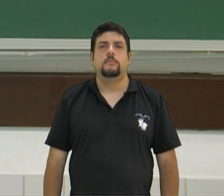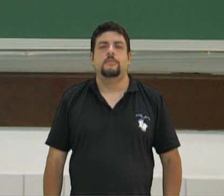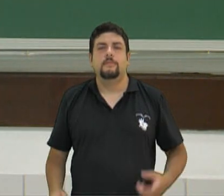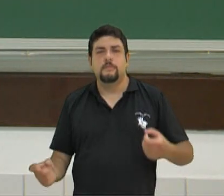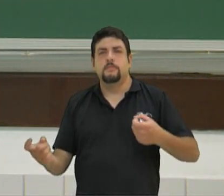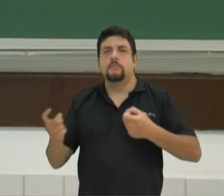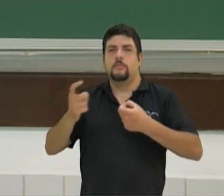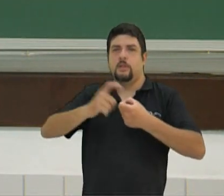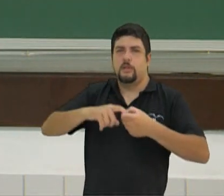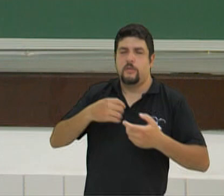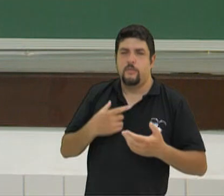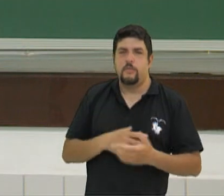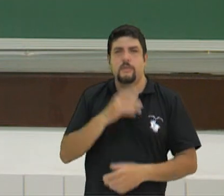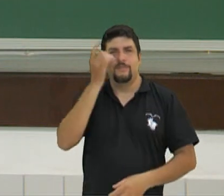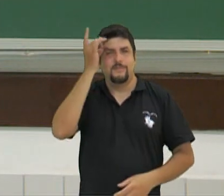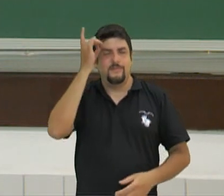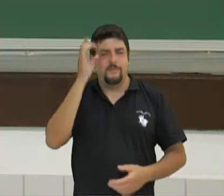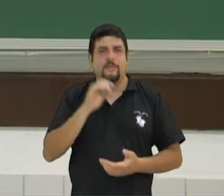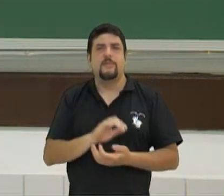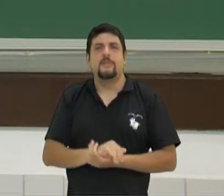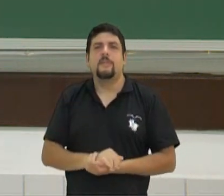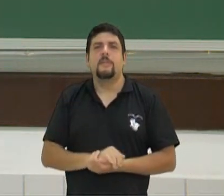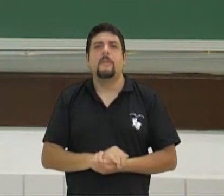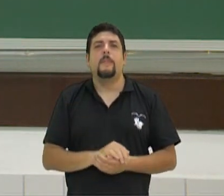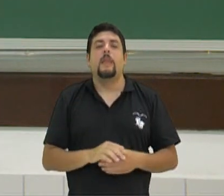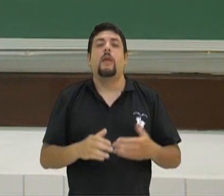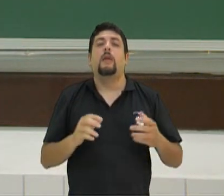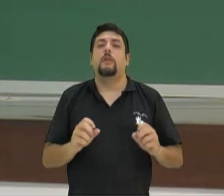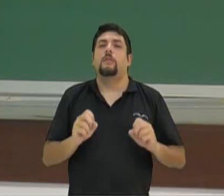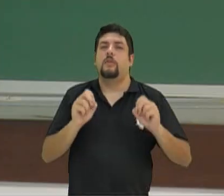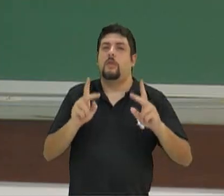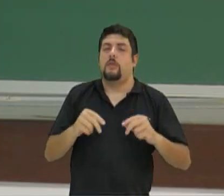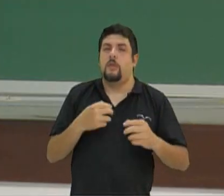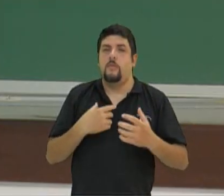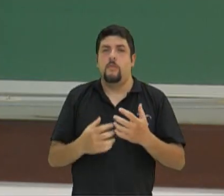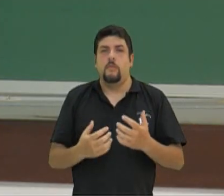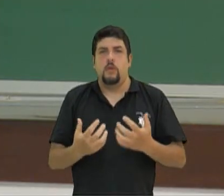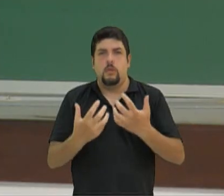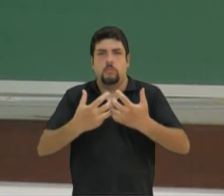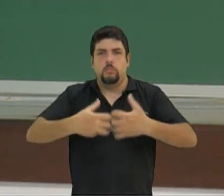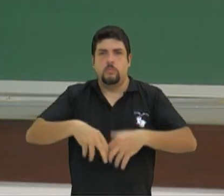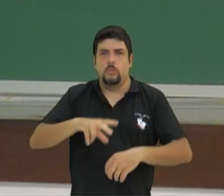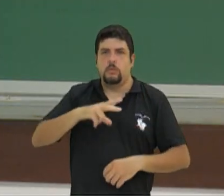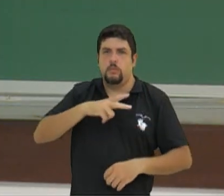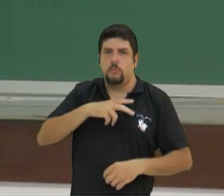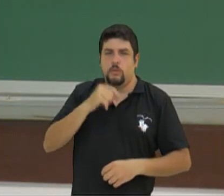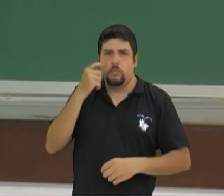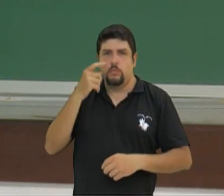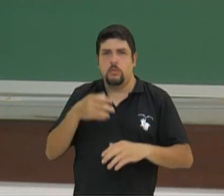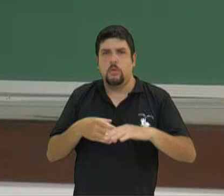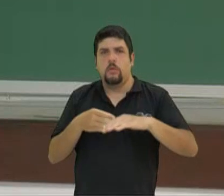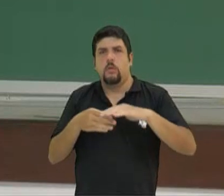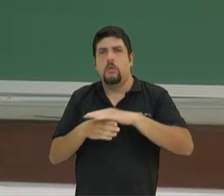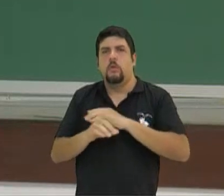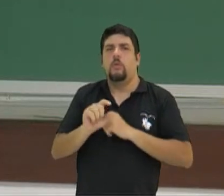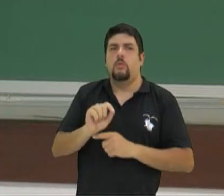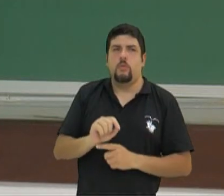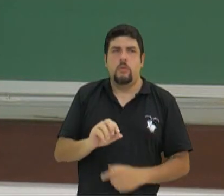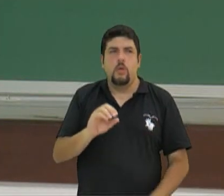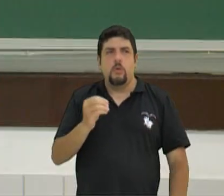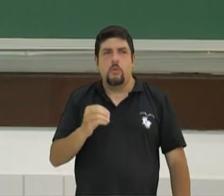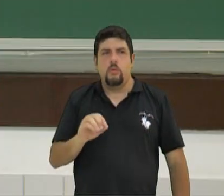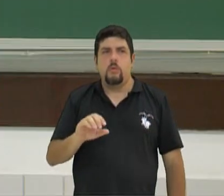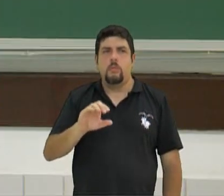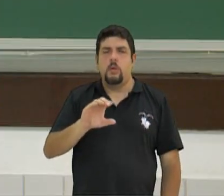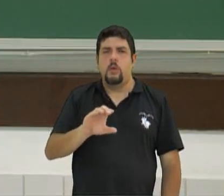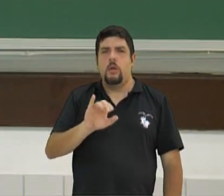De volta aqui, pessoal, muito fácil essa, né? Lógico que era uma máquina individual onde se assistia esses filmes de curta duração. A gente está falando do kinetoscópio, né? A gente falou da